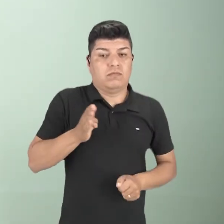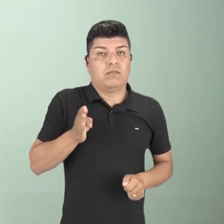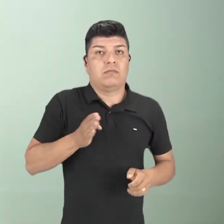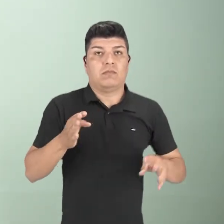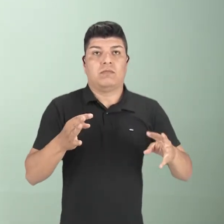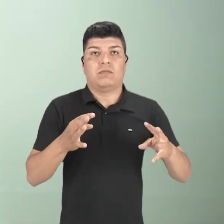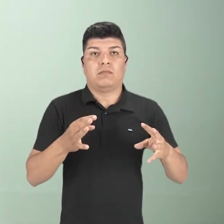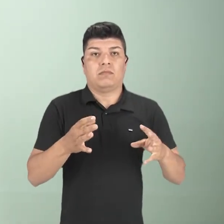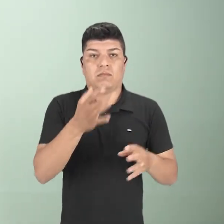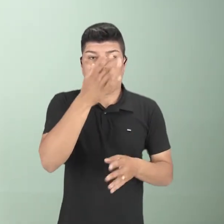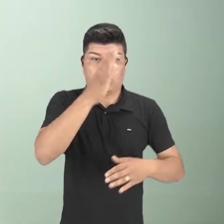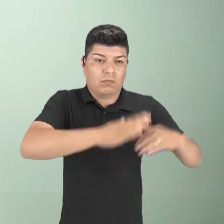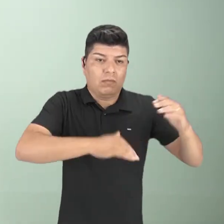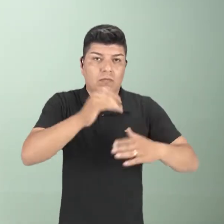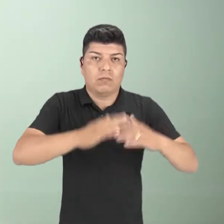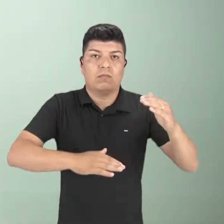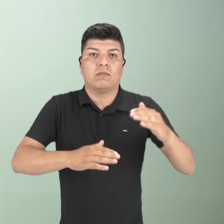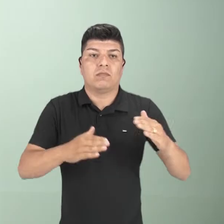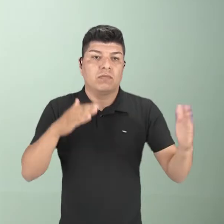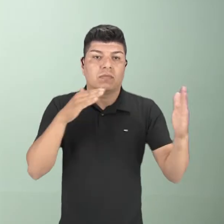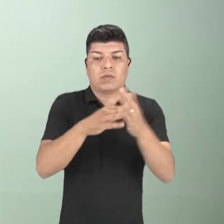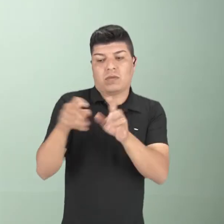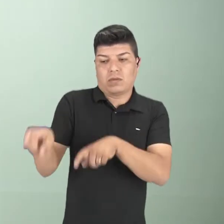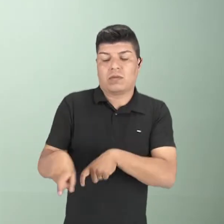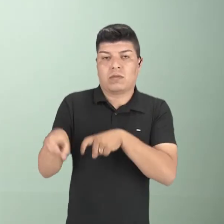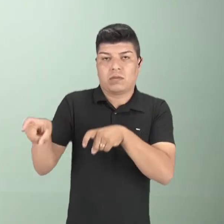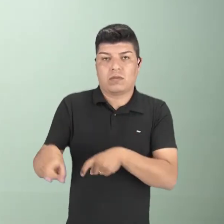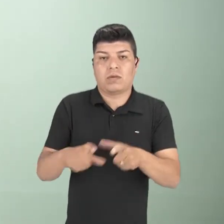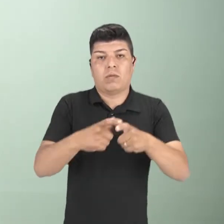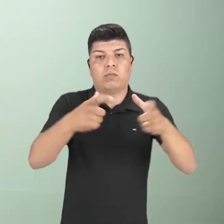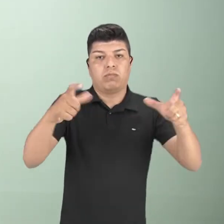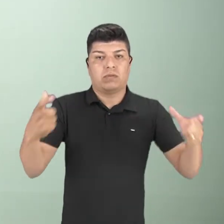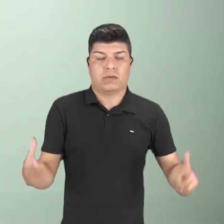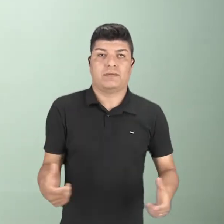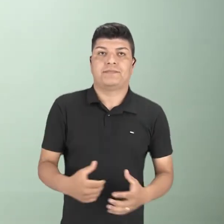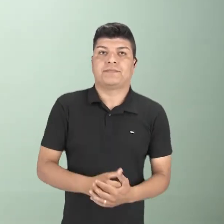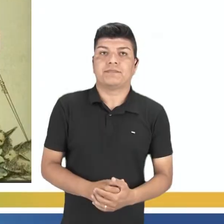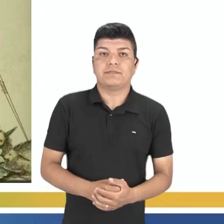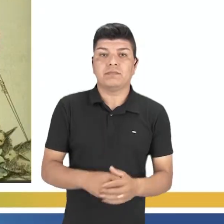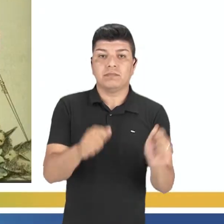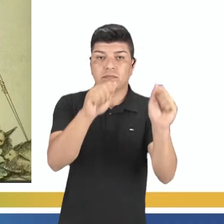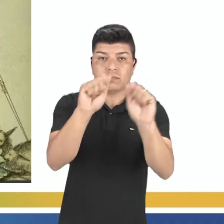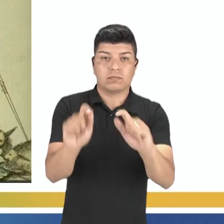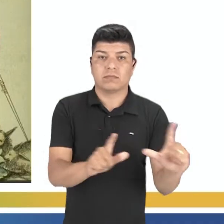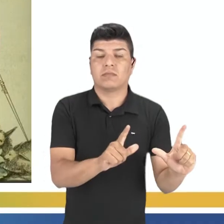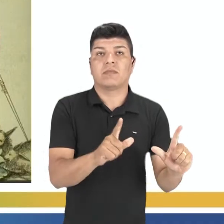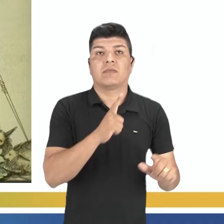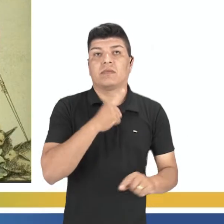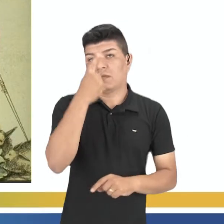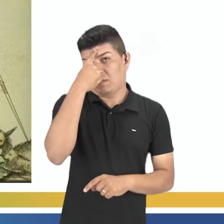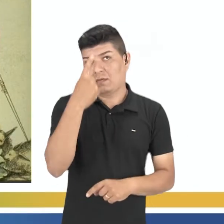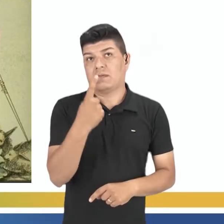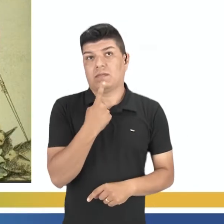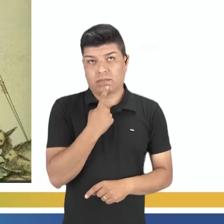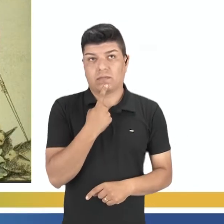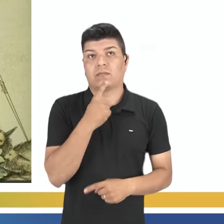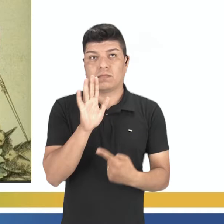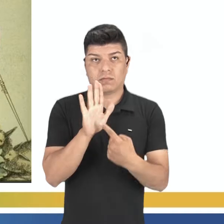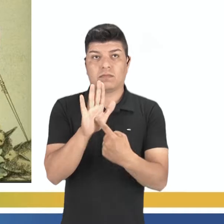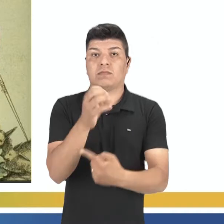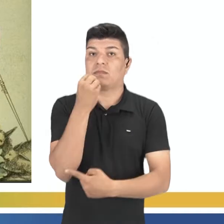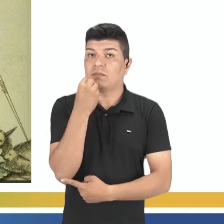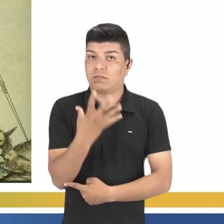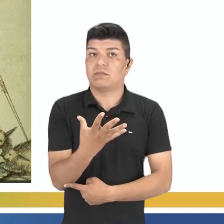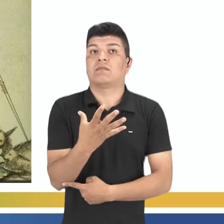profissionais liberais até o camponês, que era a grande maioria. Lá no nosso slide tem aí essa imagem, então representa muito bem